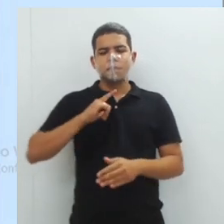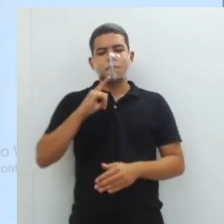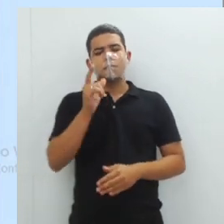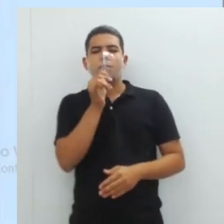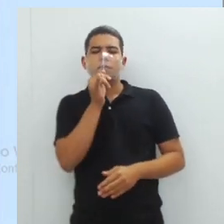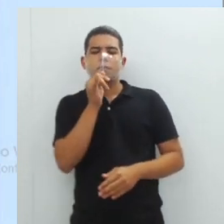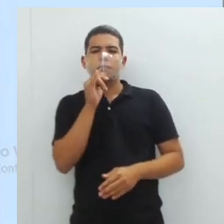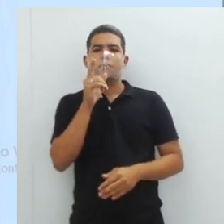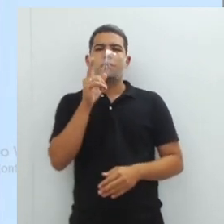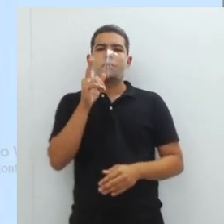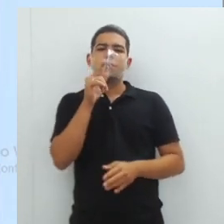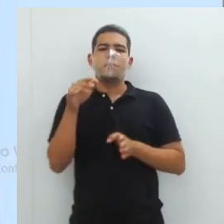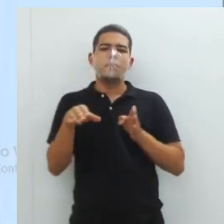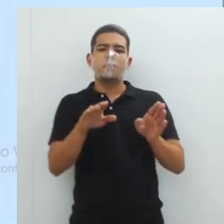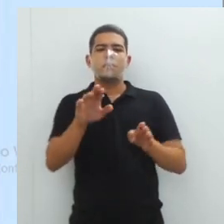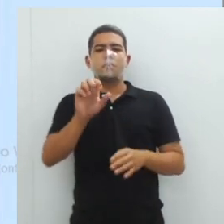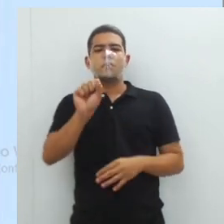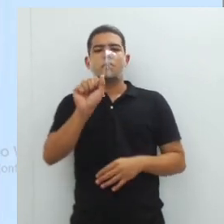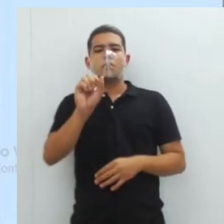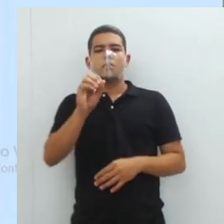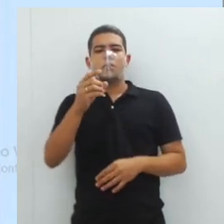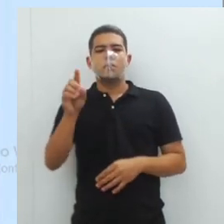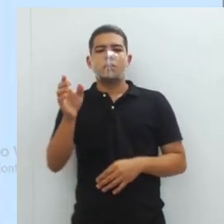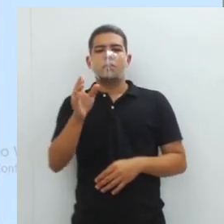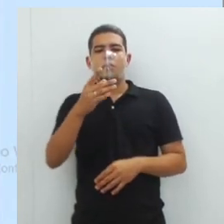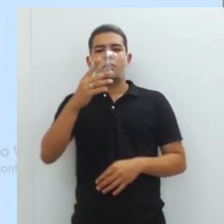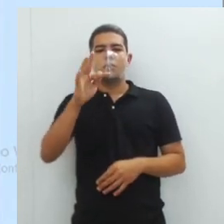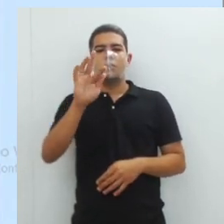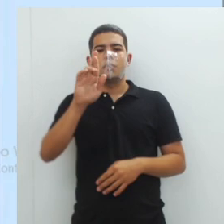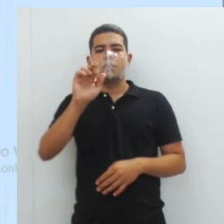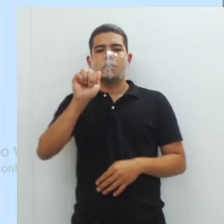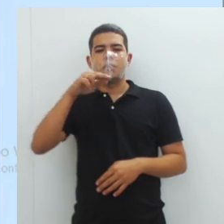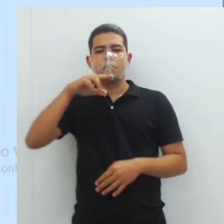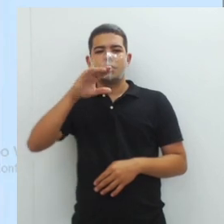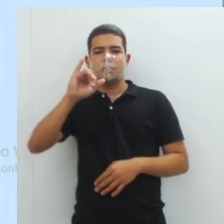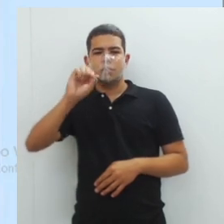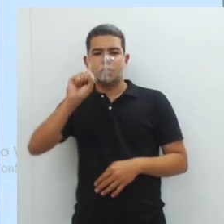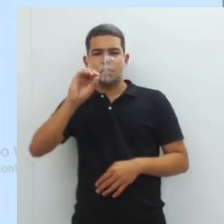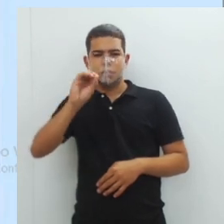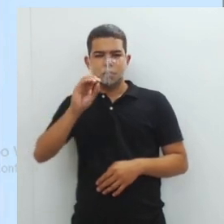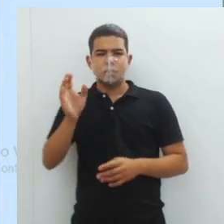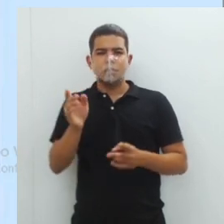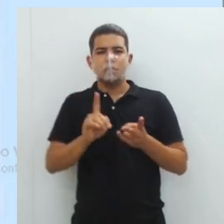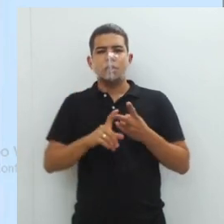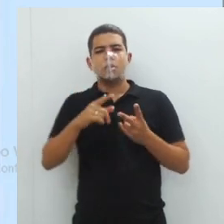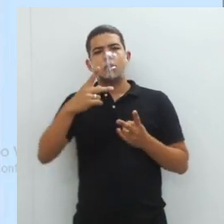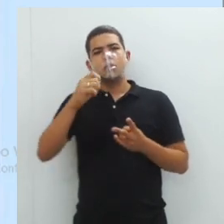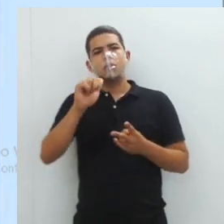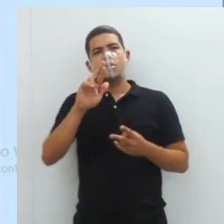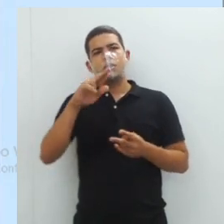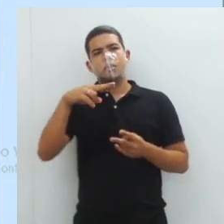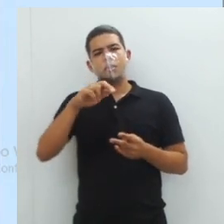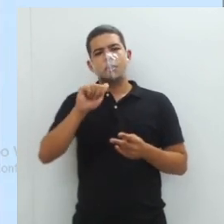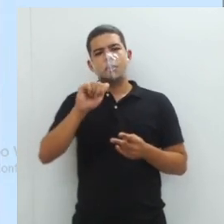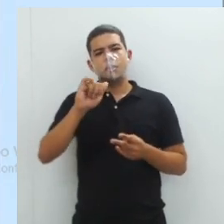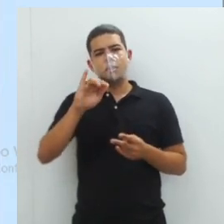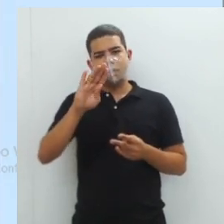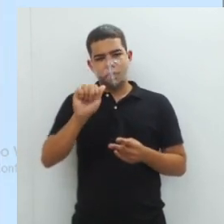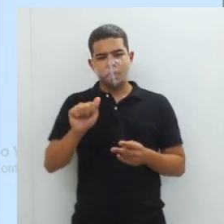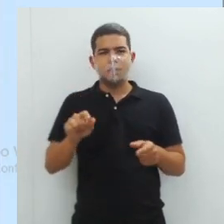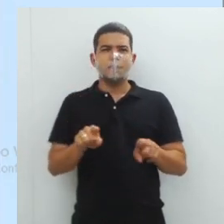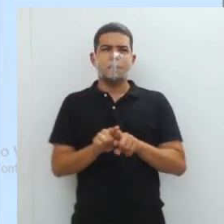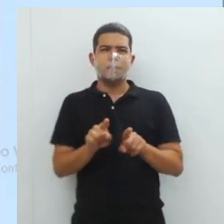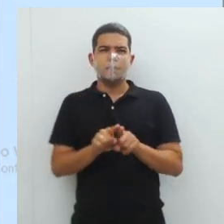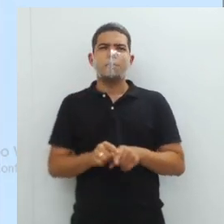de Petrolina, e o Rio do Parnaíba, que já vai estar pegando mais a zona norte do estado.